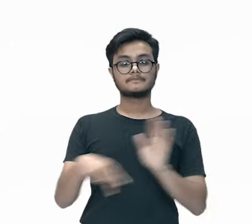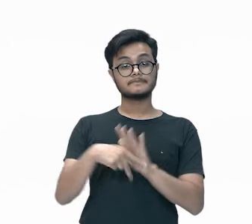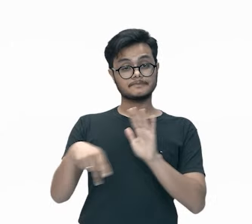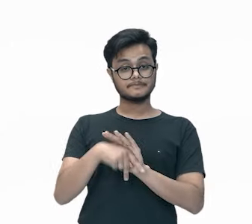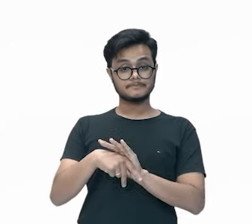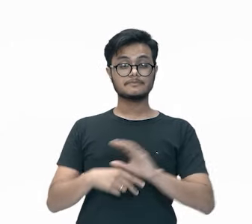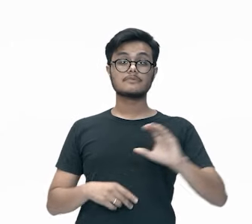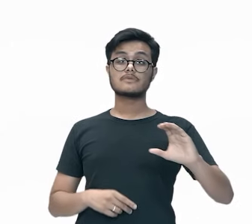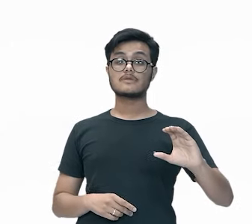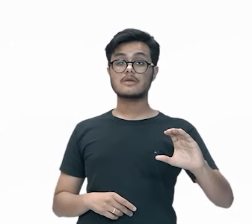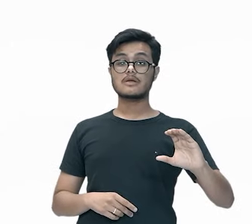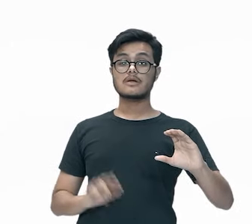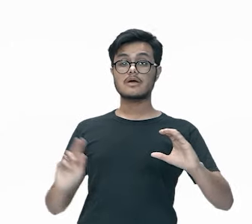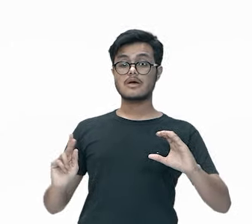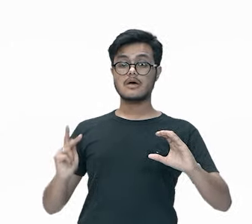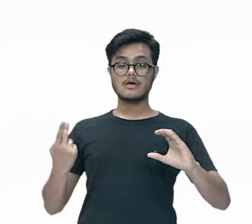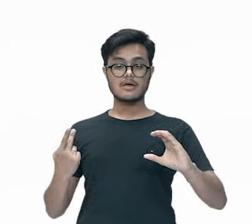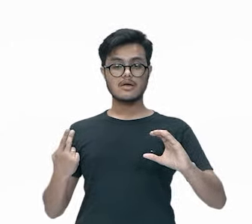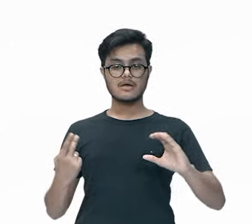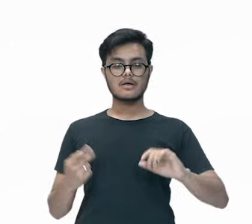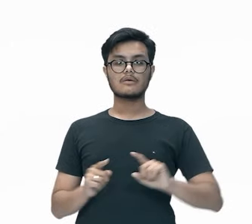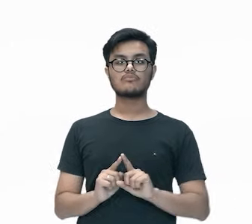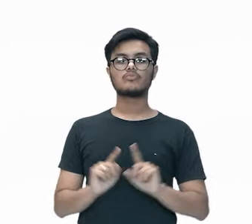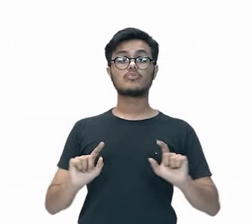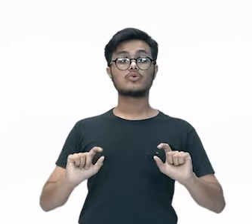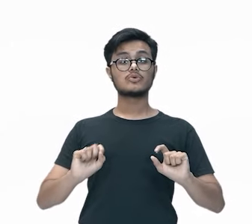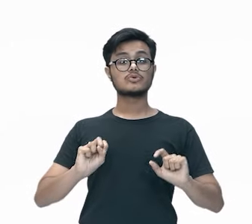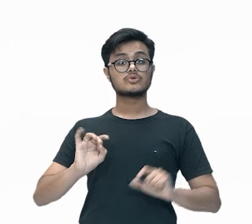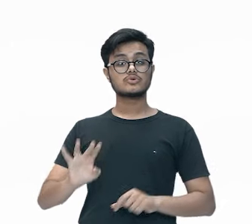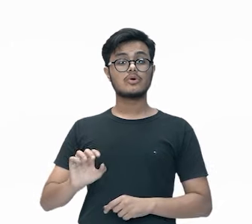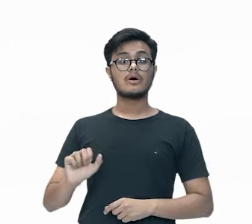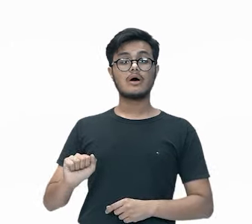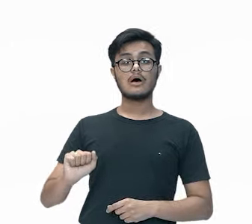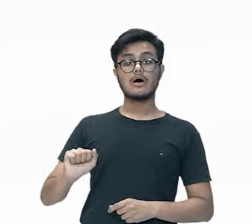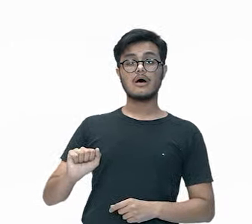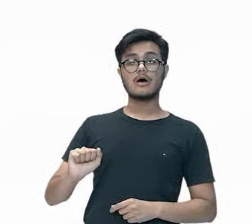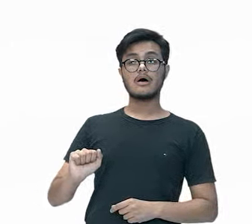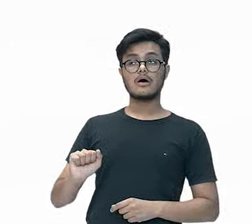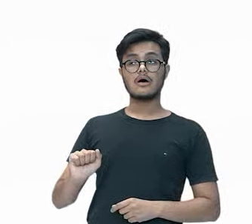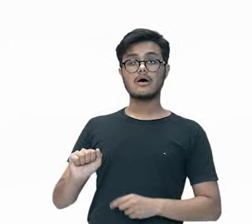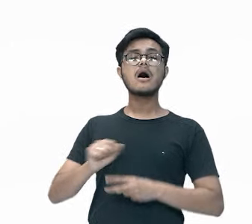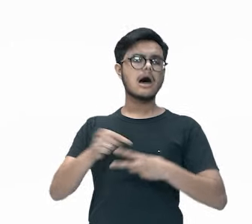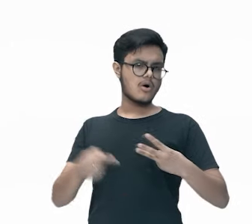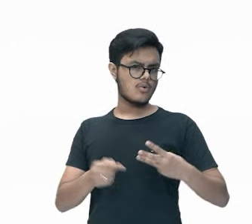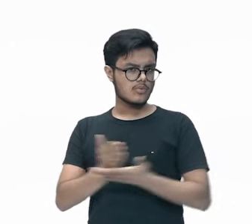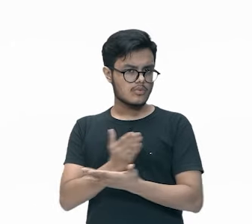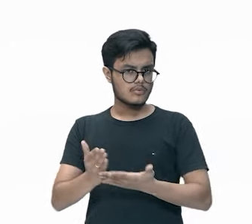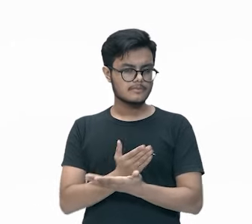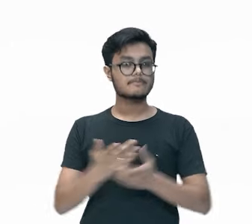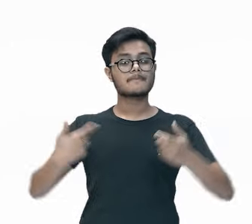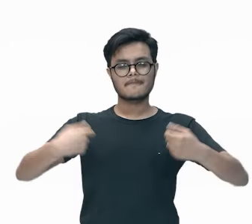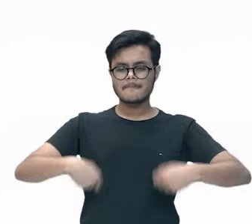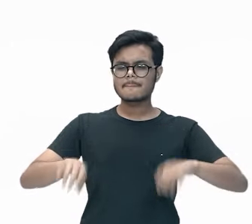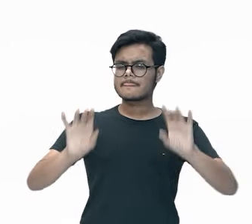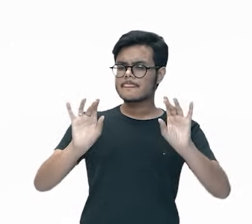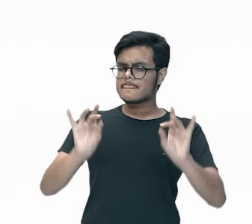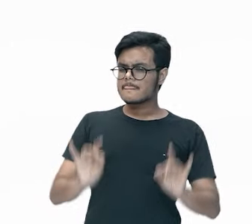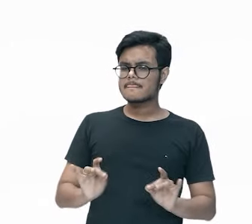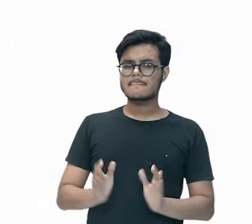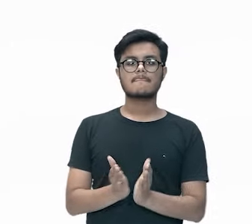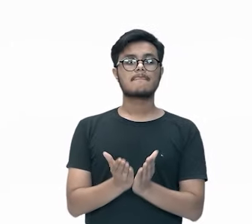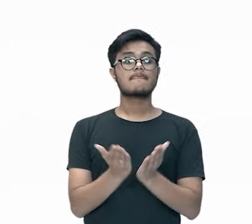cadeia aberta, só sobra para a gente alcano, alceno e alcino. E aí eu preciso definir, né,